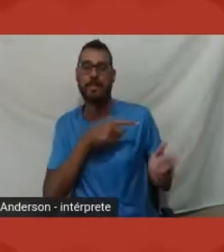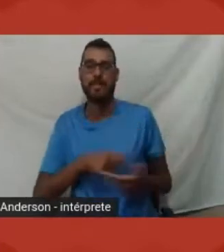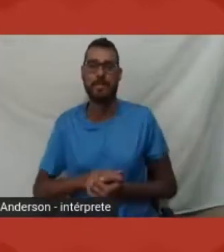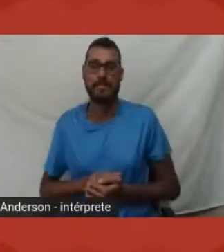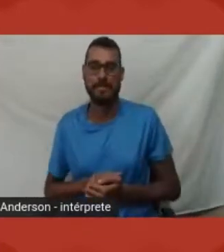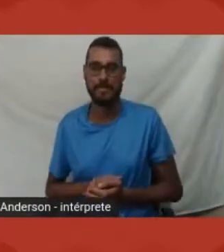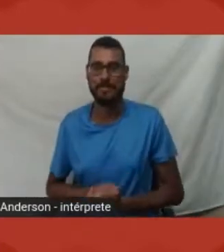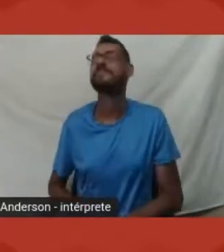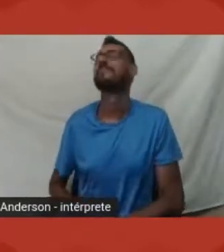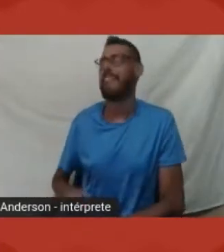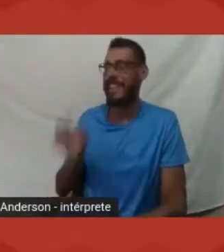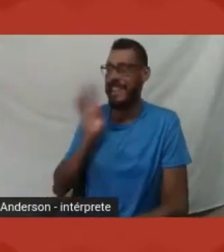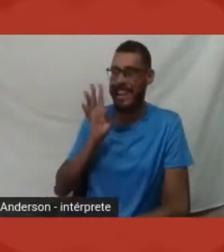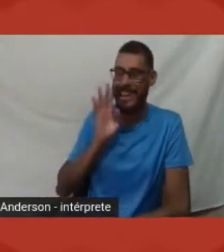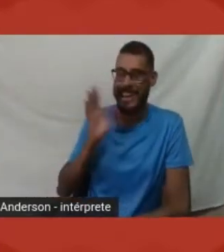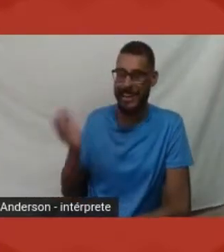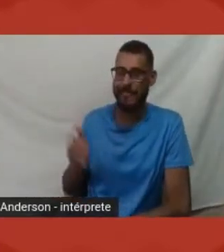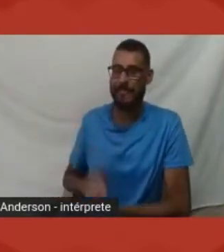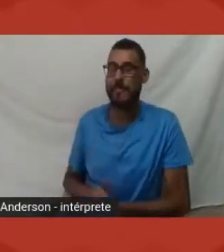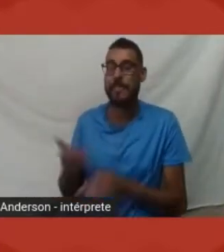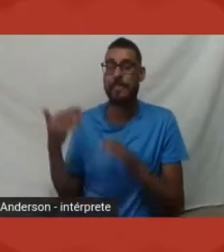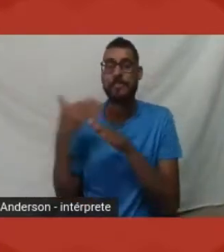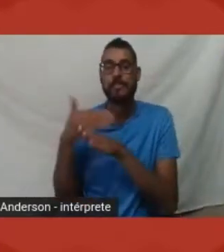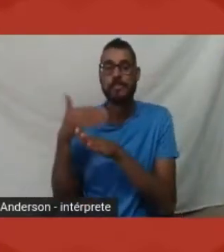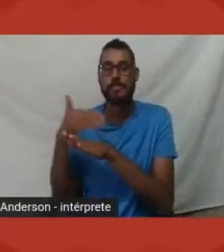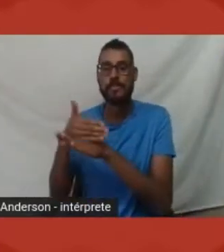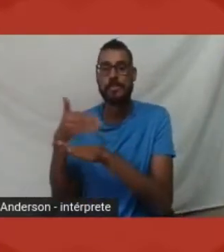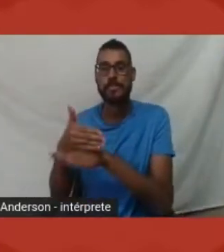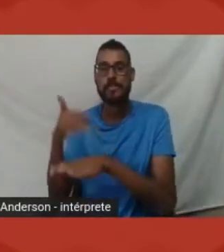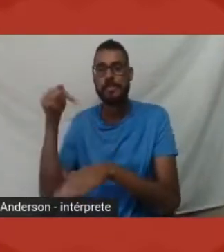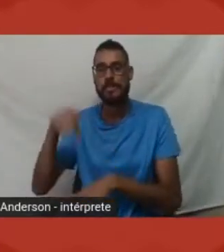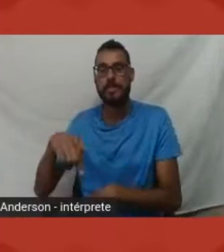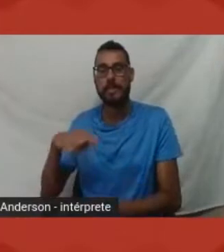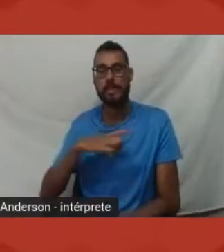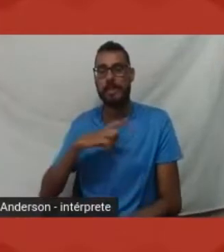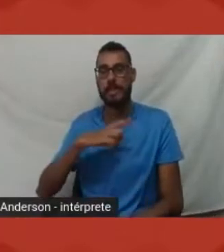Legal. E como participantes, nós vamos ter